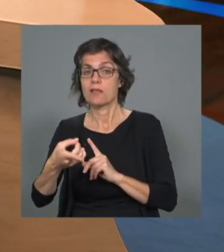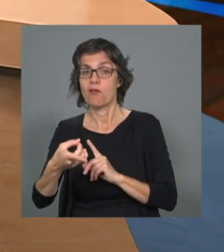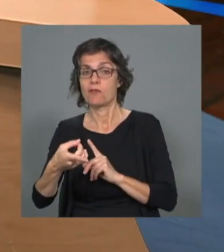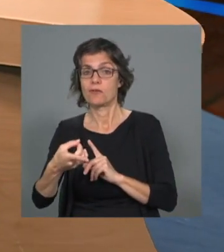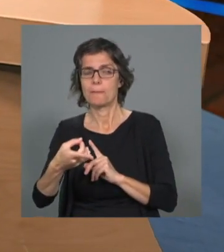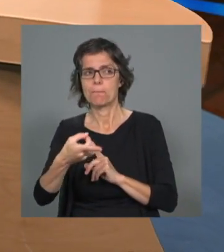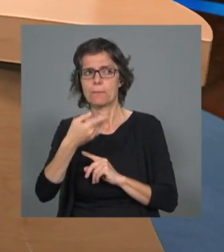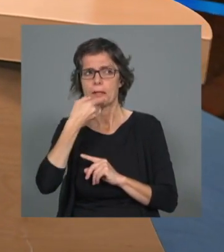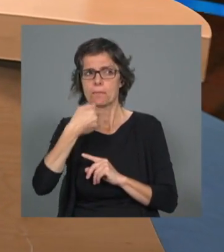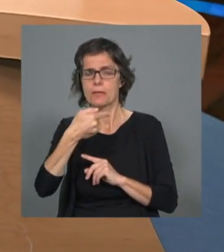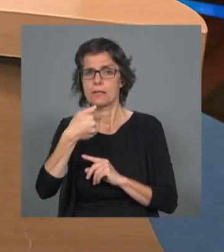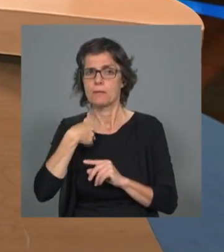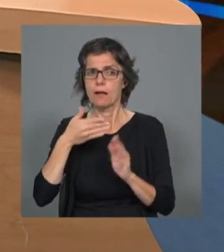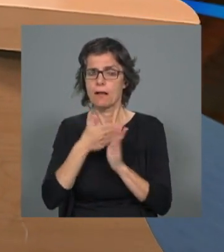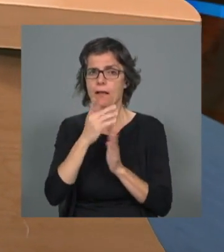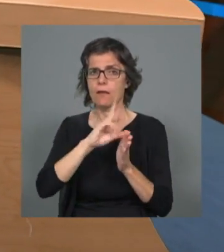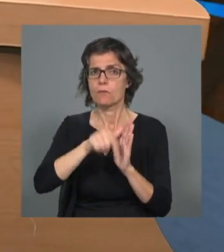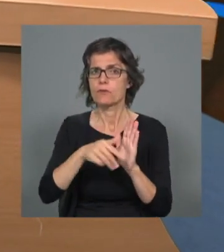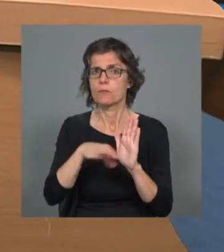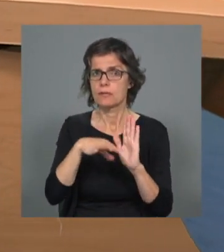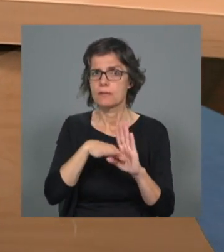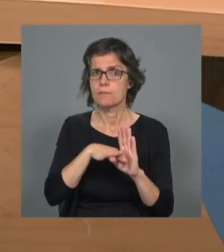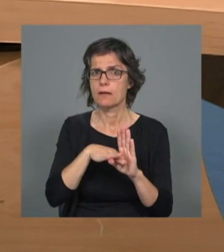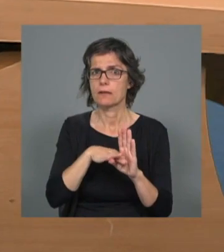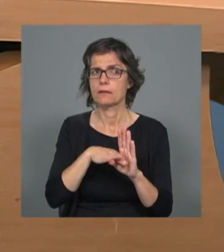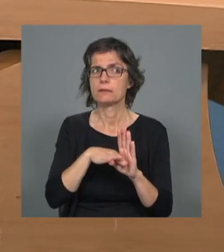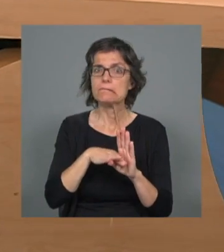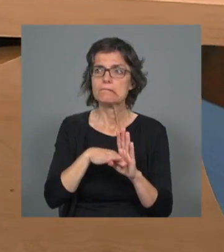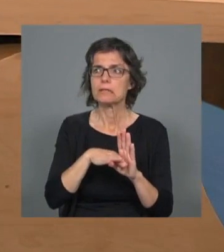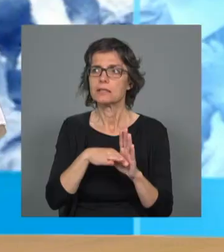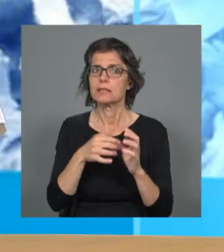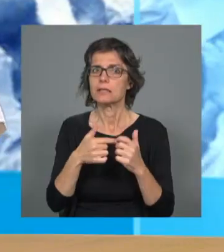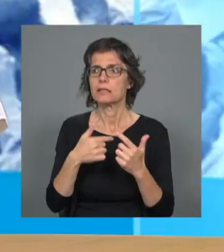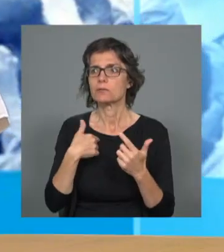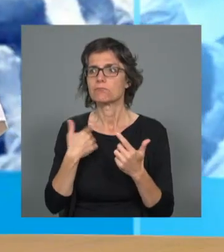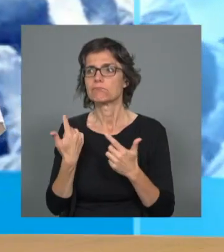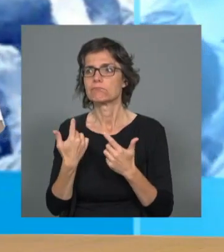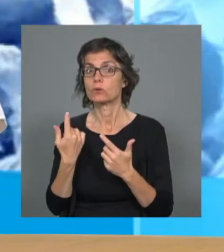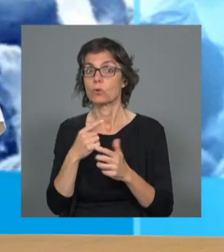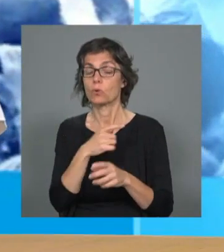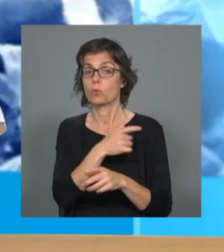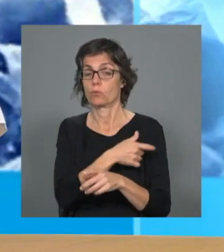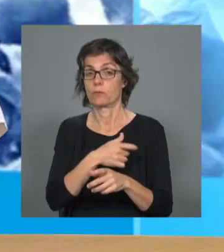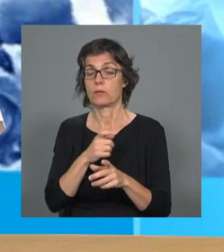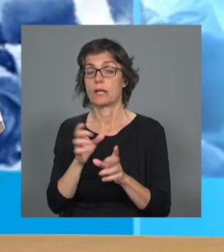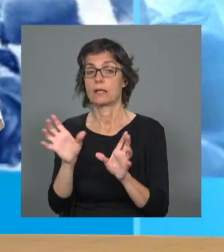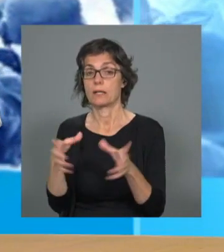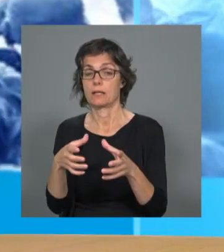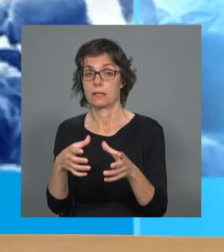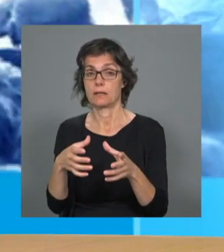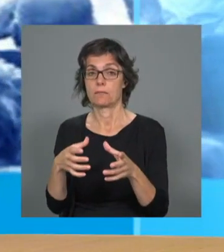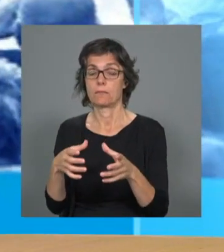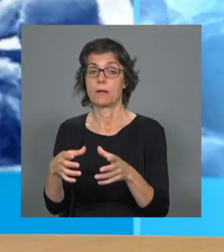esta proposta de entrar neste projeto e pronto, eu em conjunto com um representante das equipas de casais e com